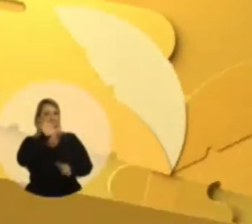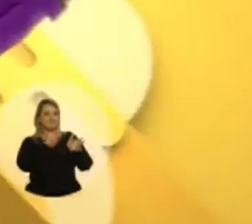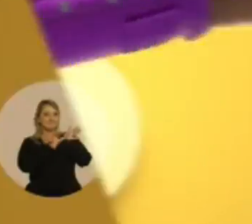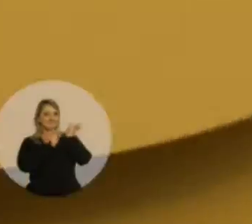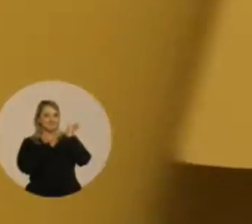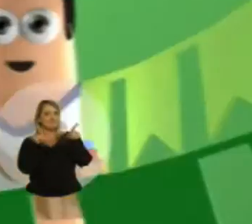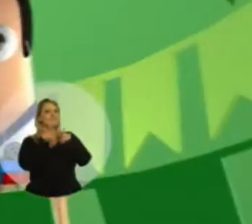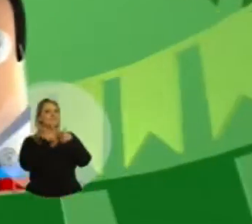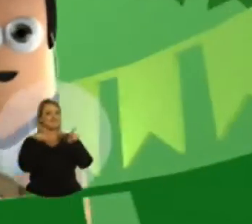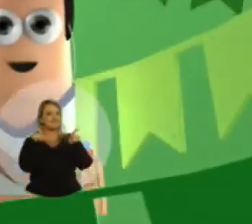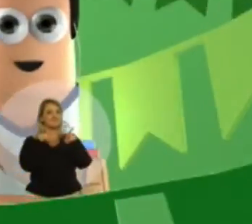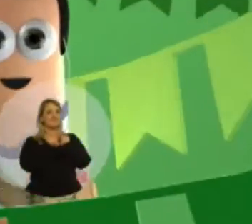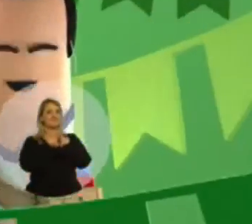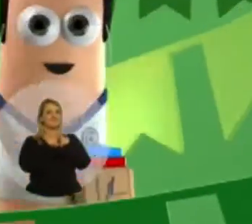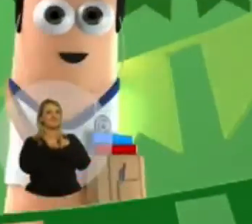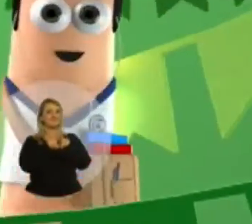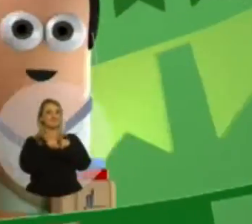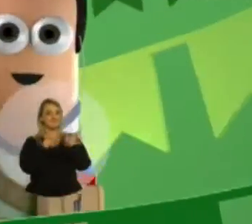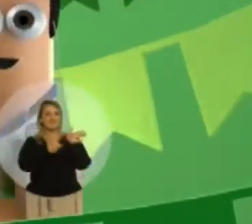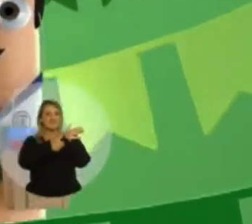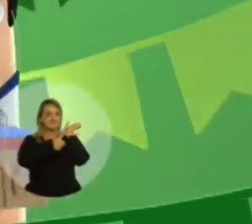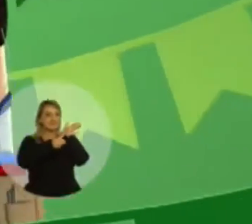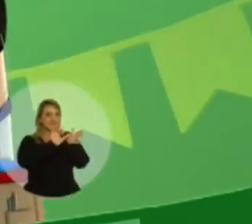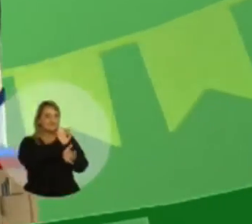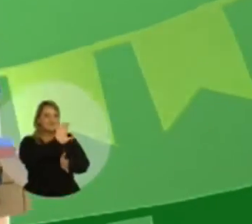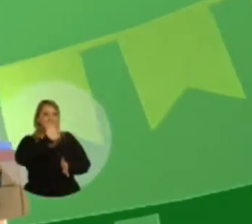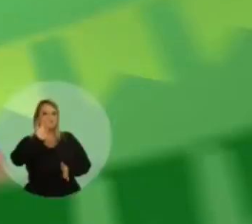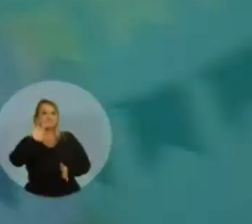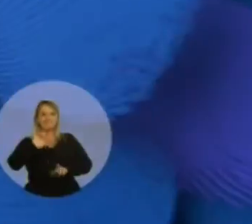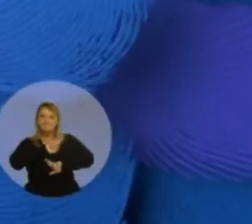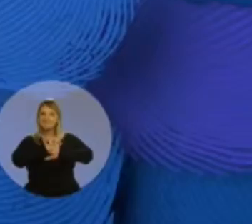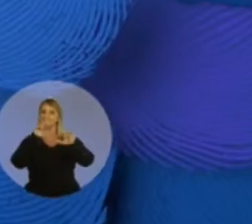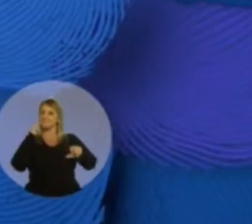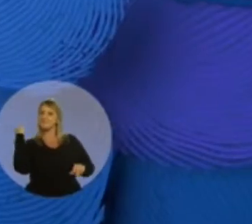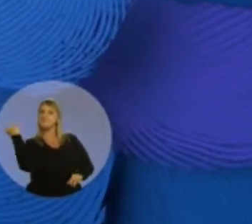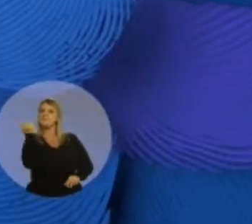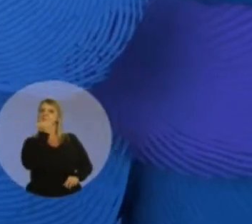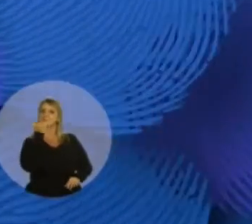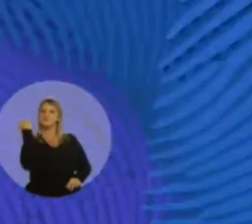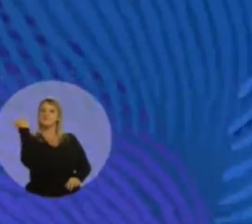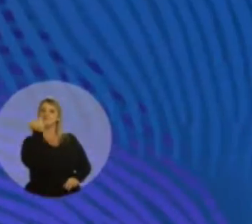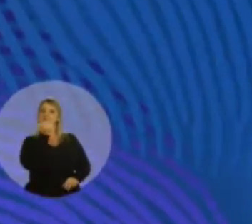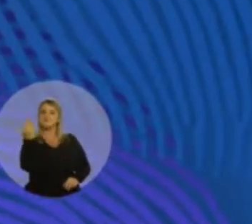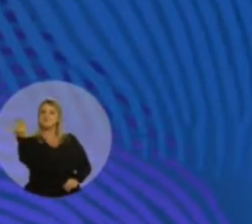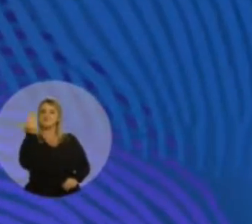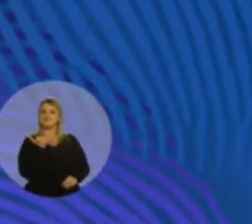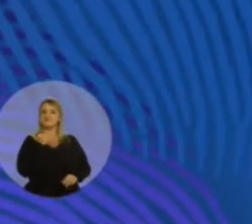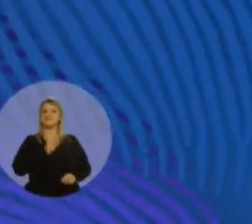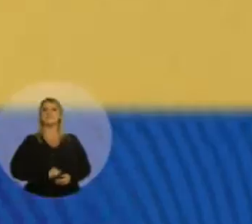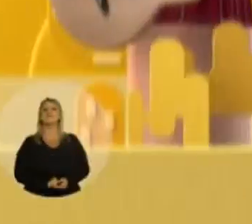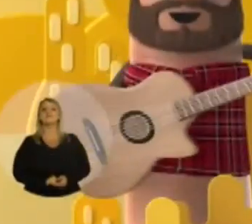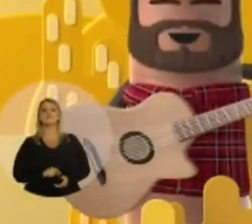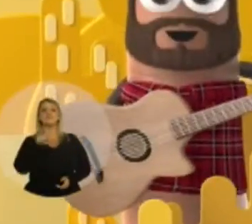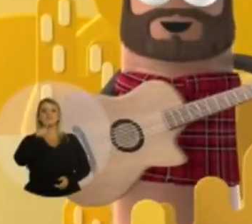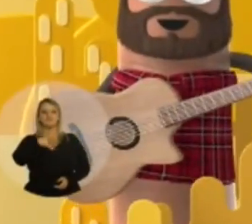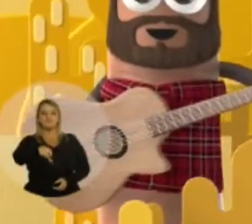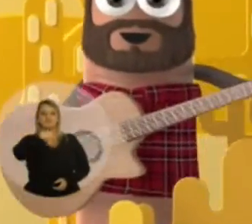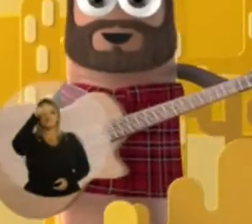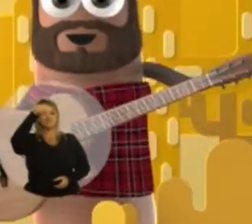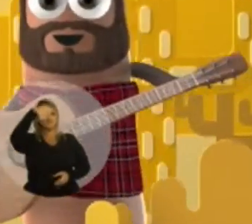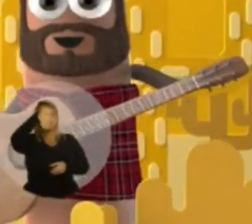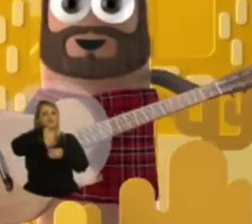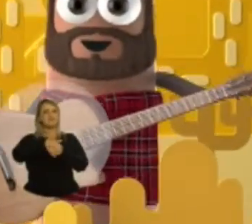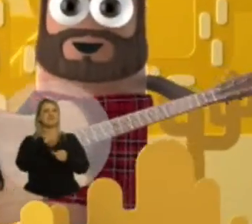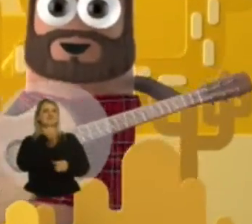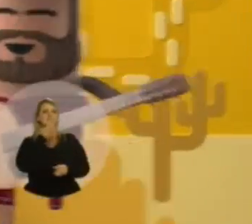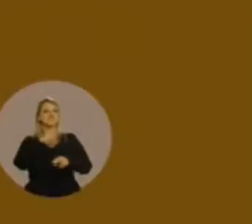na ponta do seu dedo também. A digital de cada um faz a diferença. Vem, você escolhe a dedo e